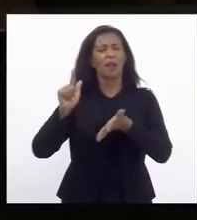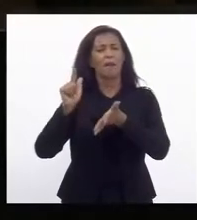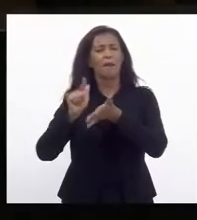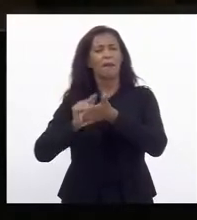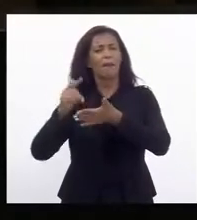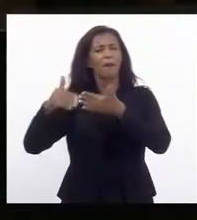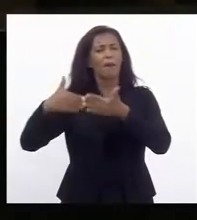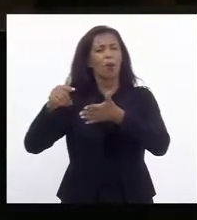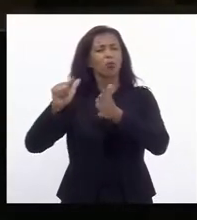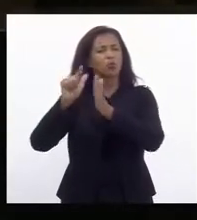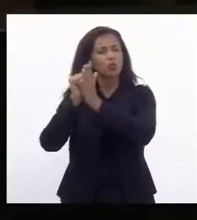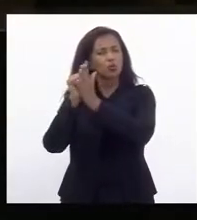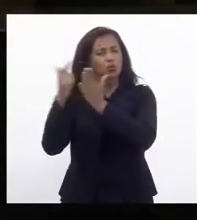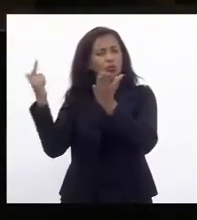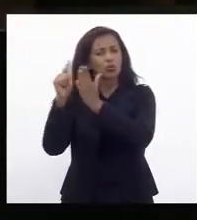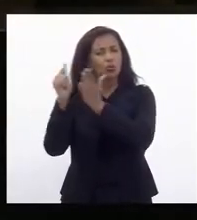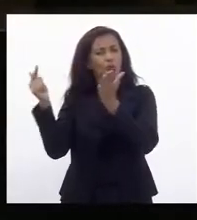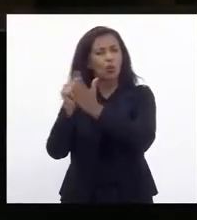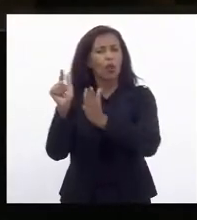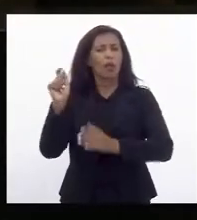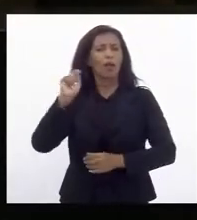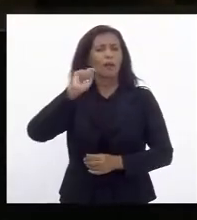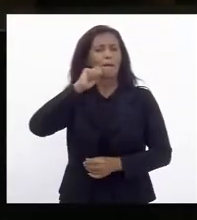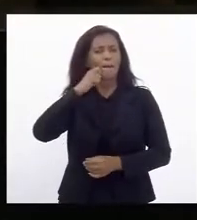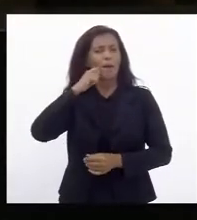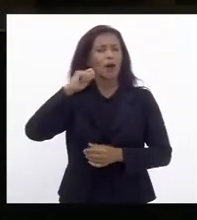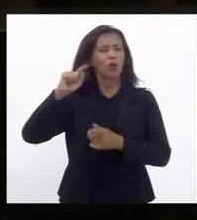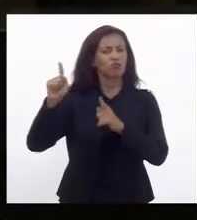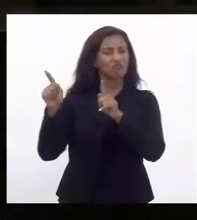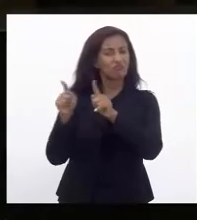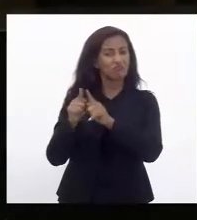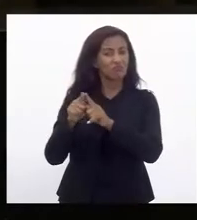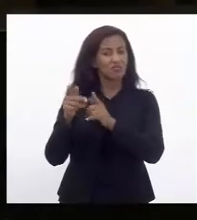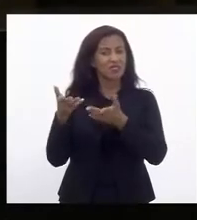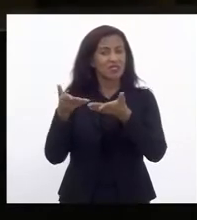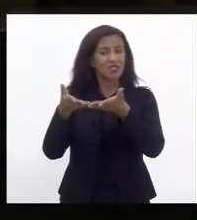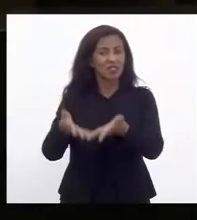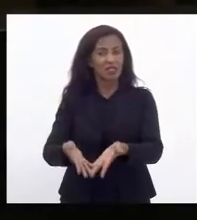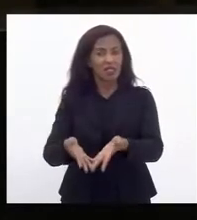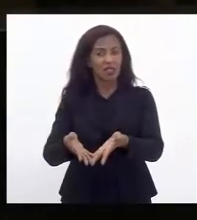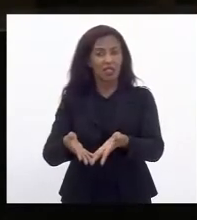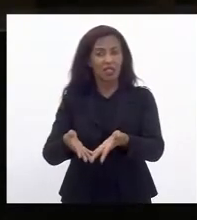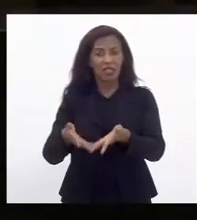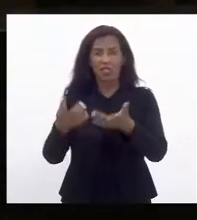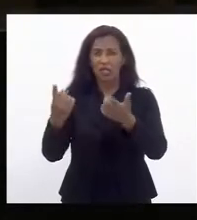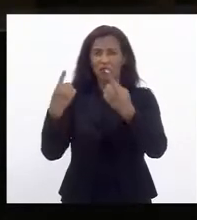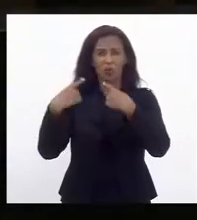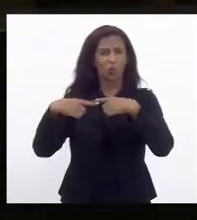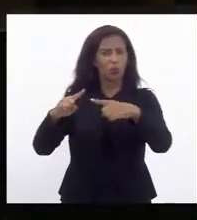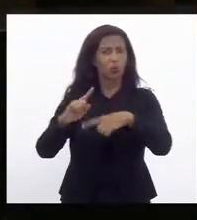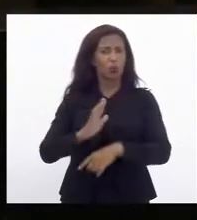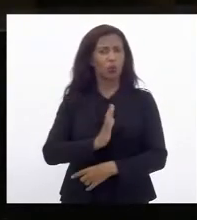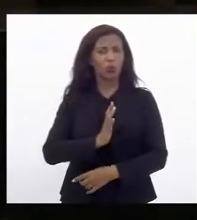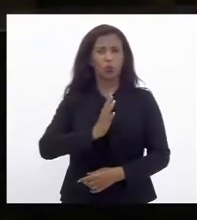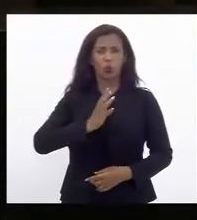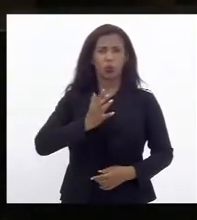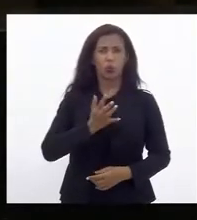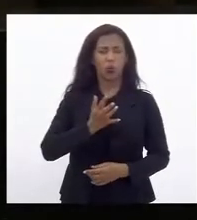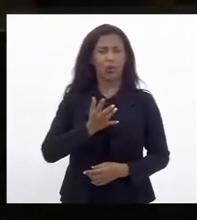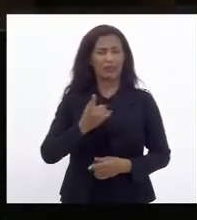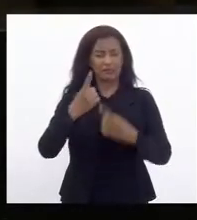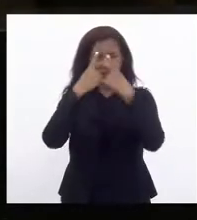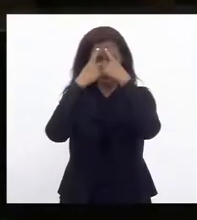de jornal e miolo de pão. Isso é aviltante, isso é